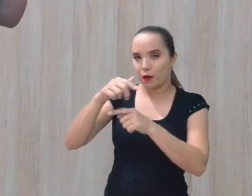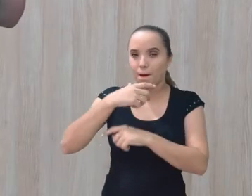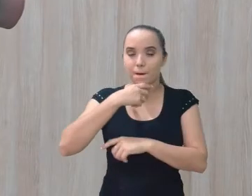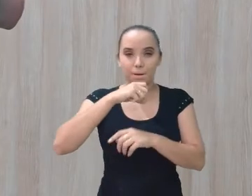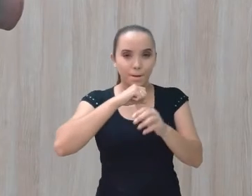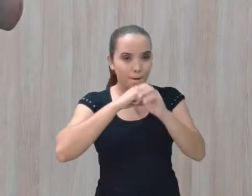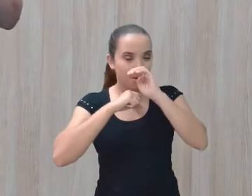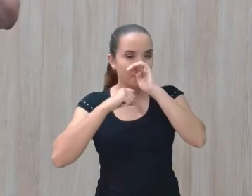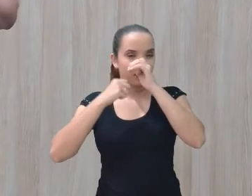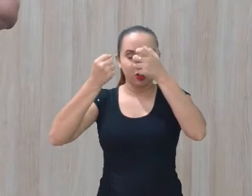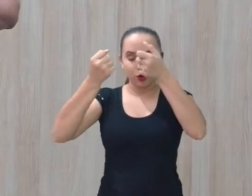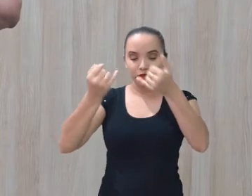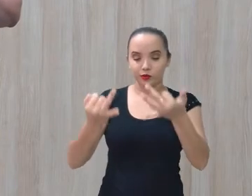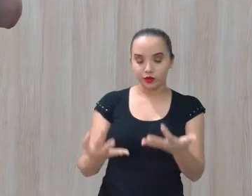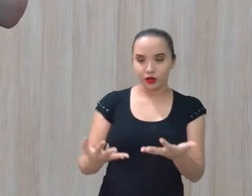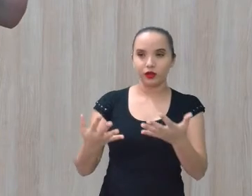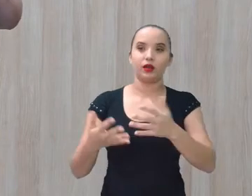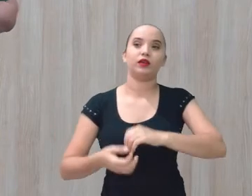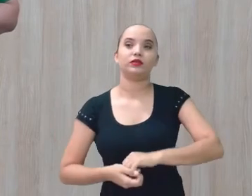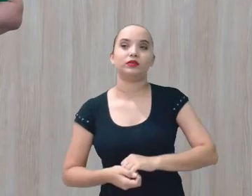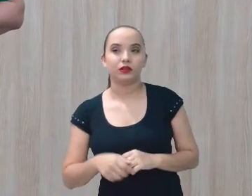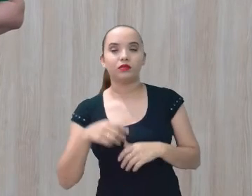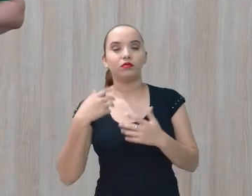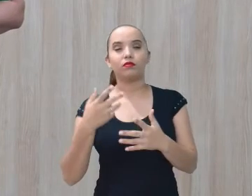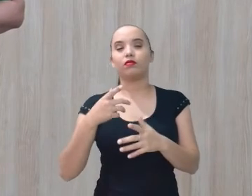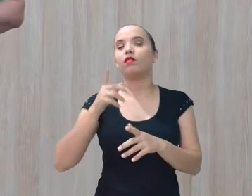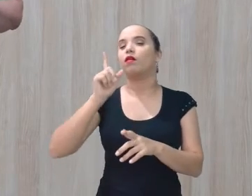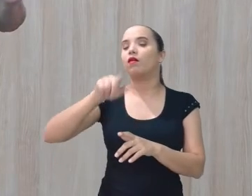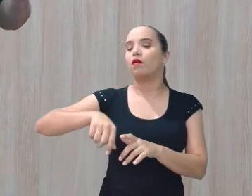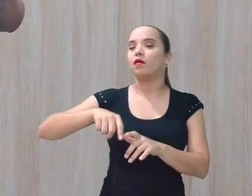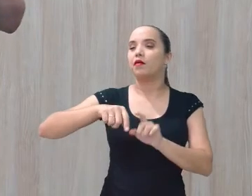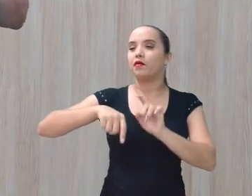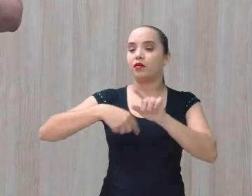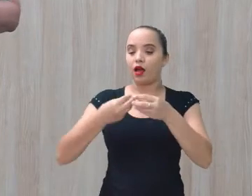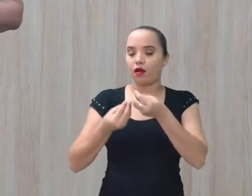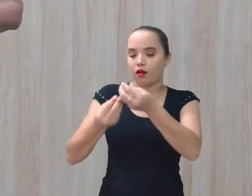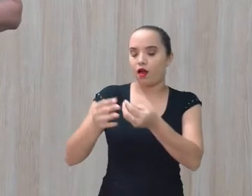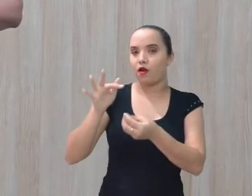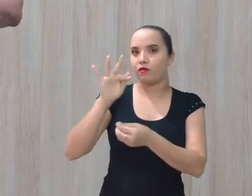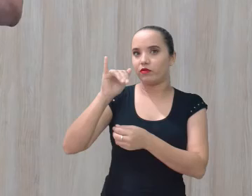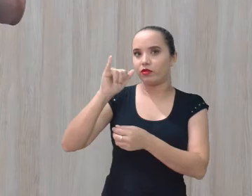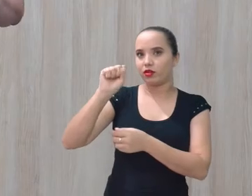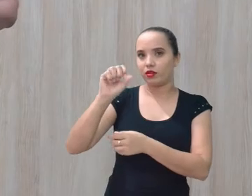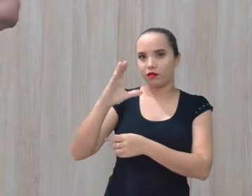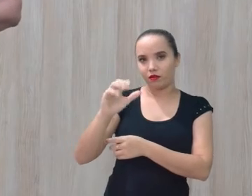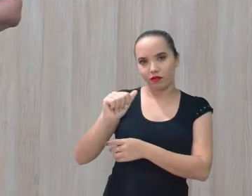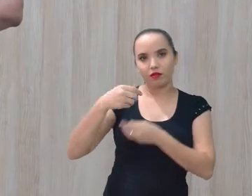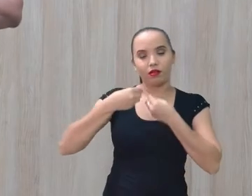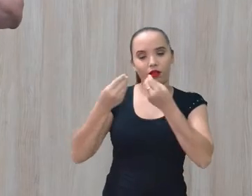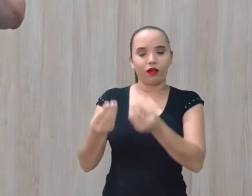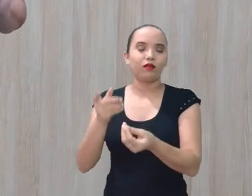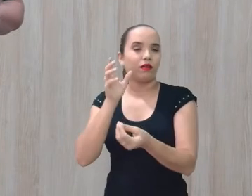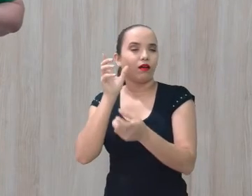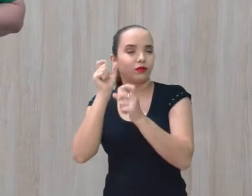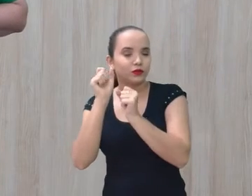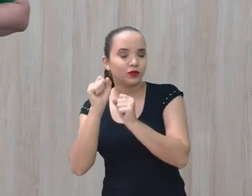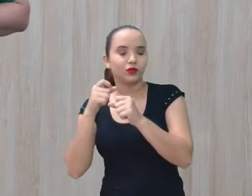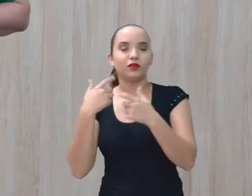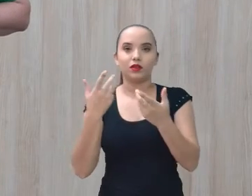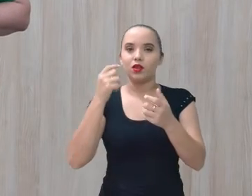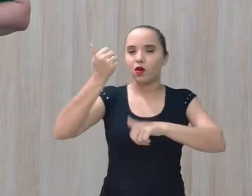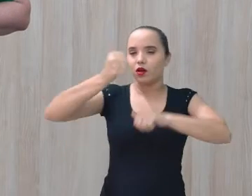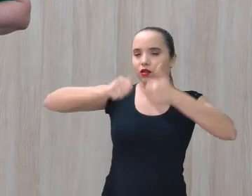pede para a física um soninho. Analise melhor essas nossas últimas, não é, tirinhas, o nosso tempo já